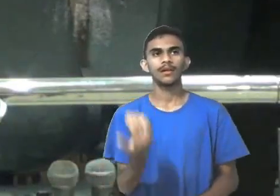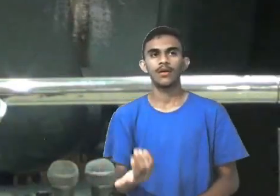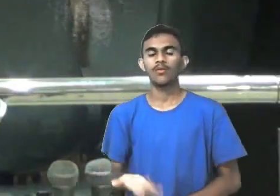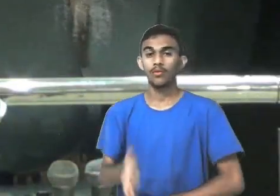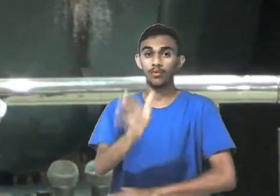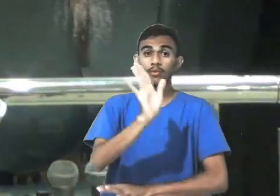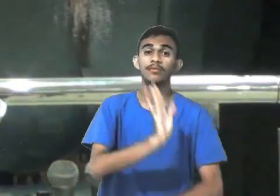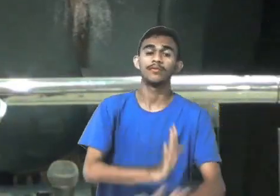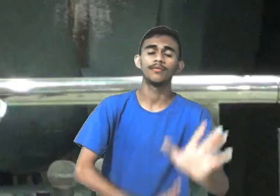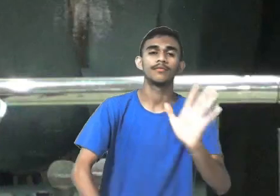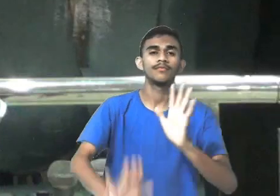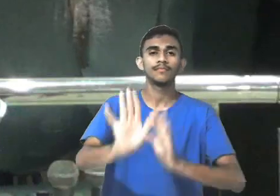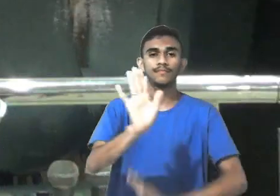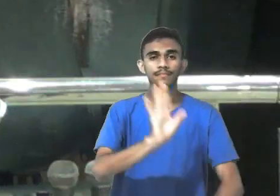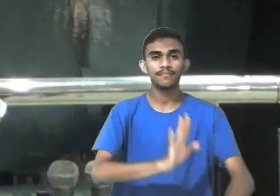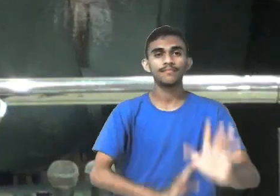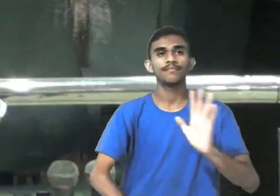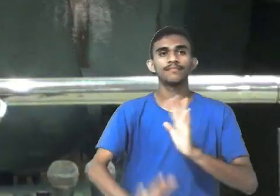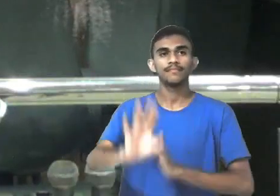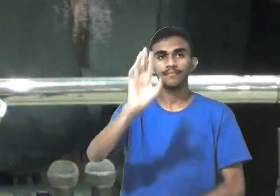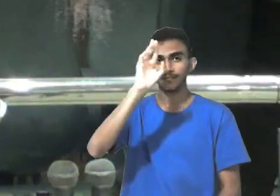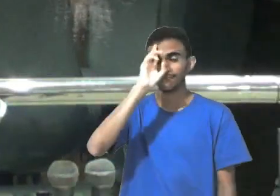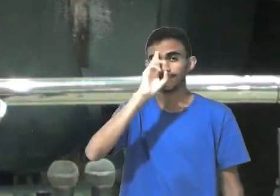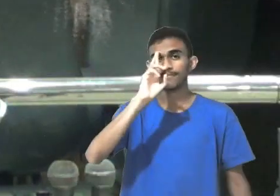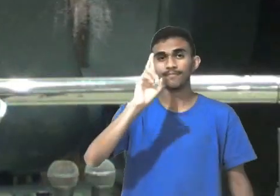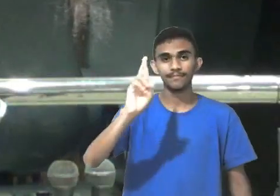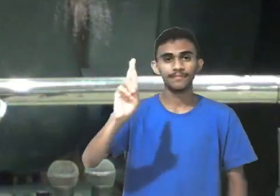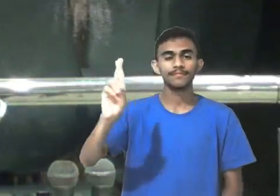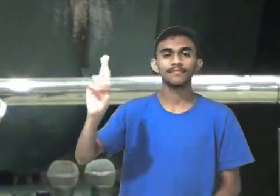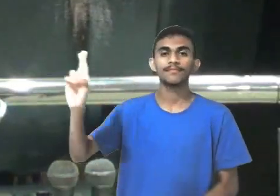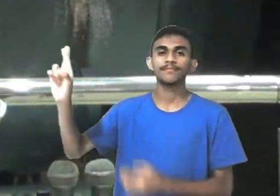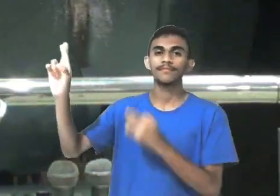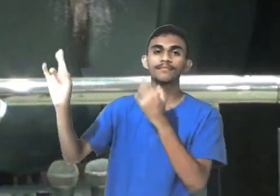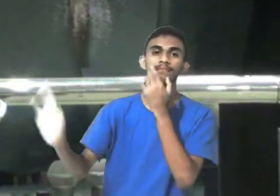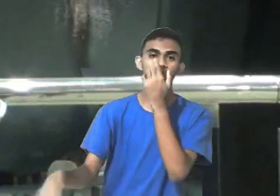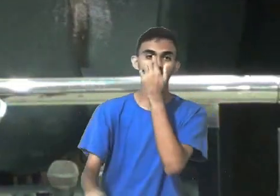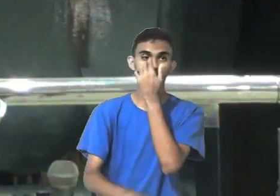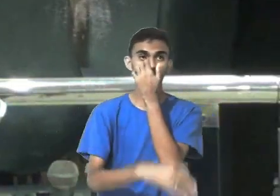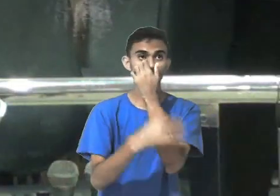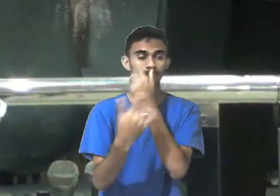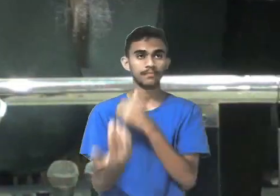levemos os cuidados ao